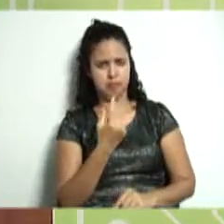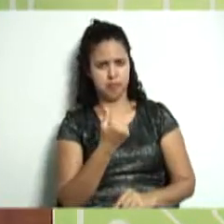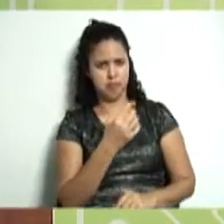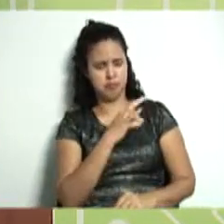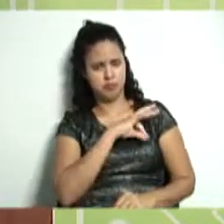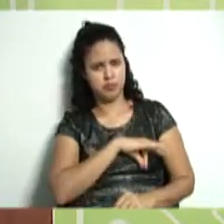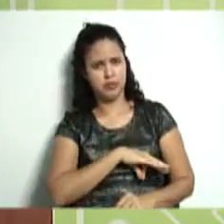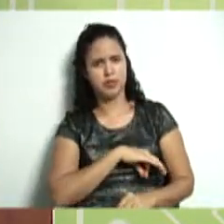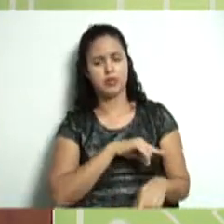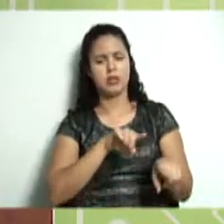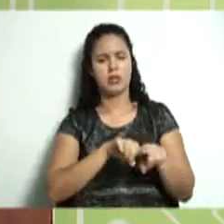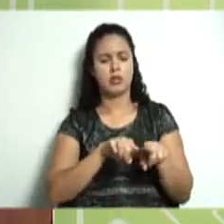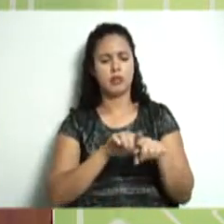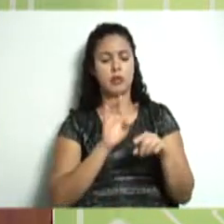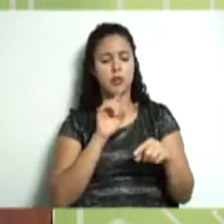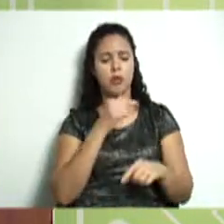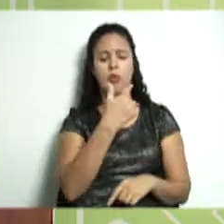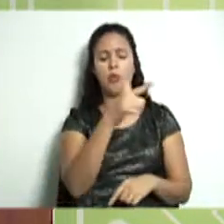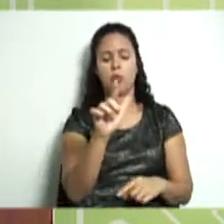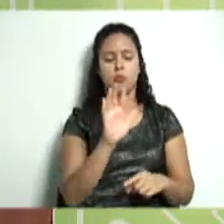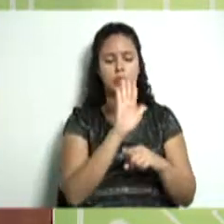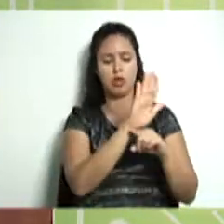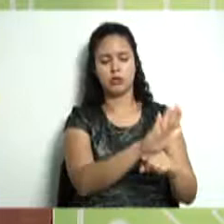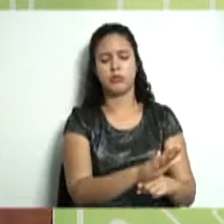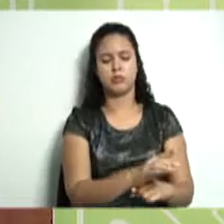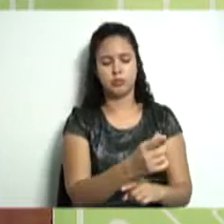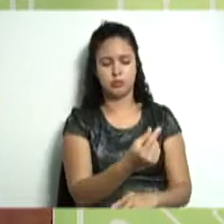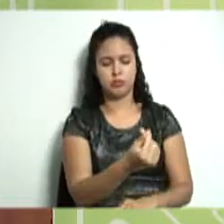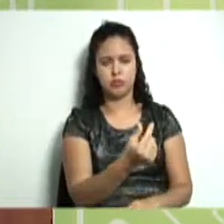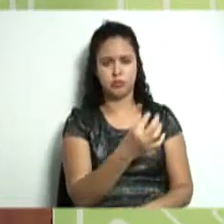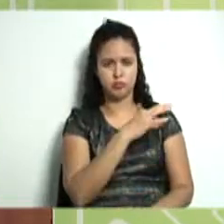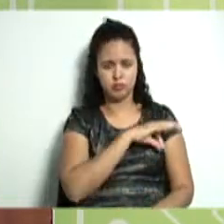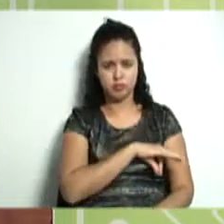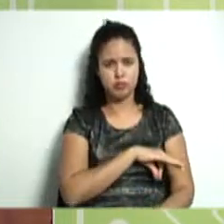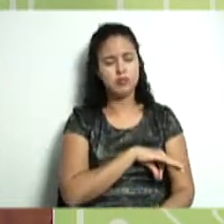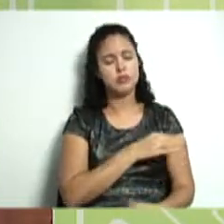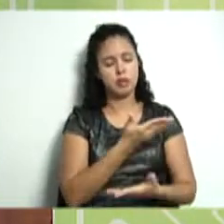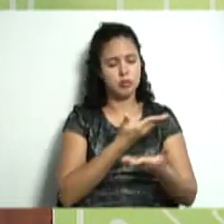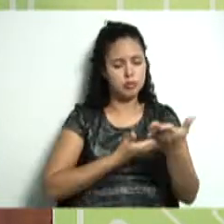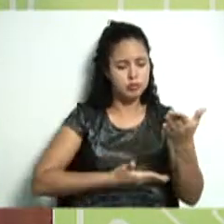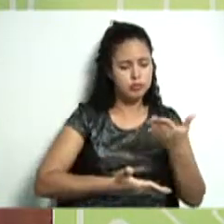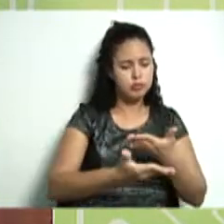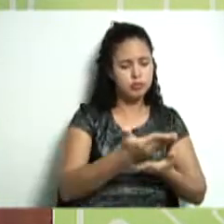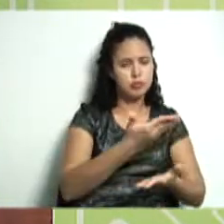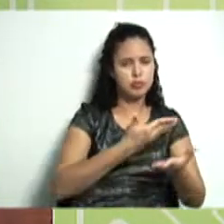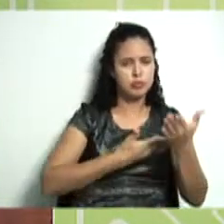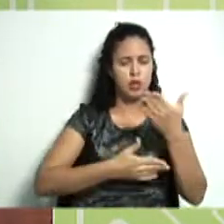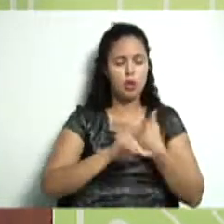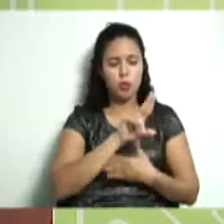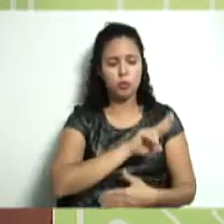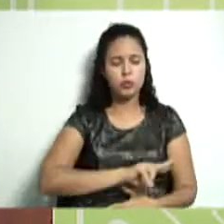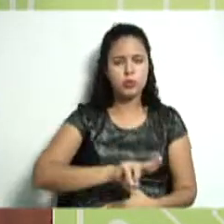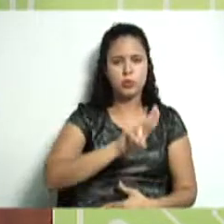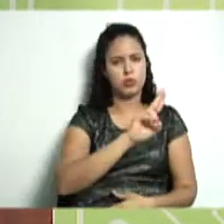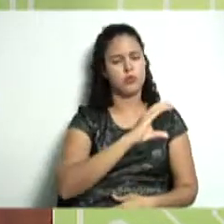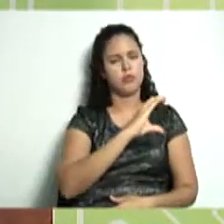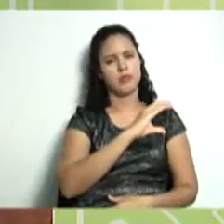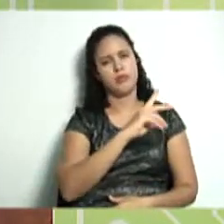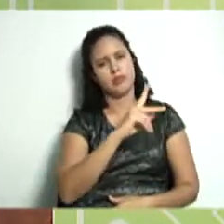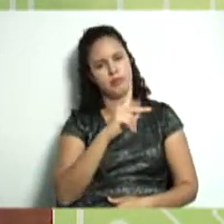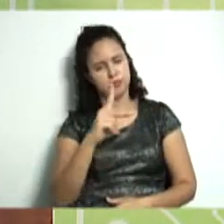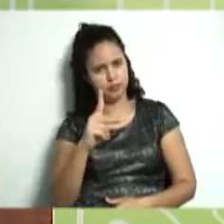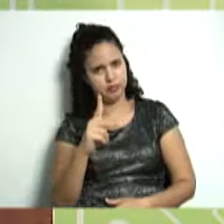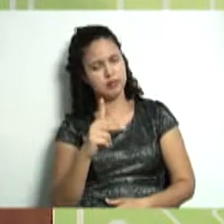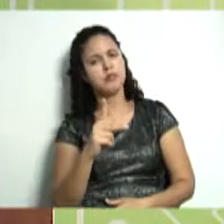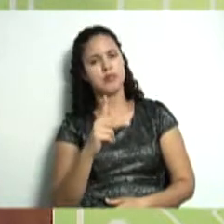si, dentro do perfil de cooperativa, então eu passo a ser consumidor, né? Eu